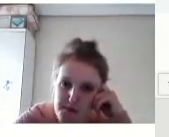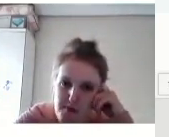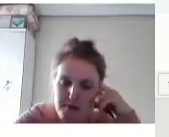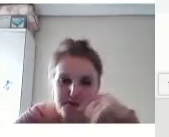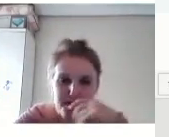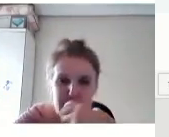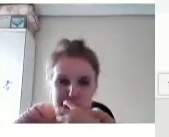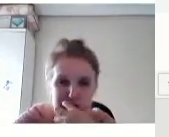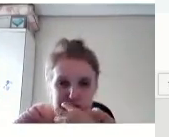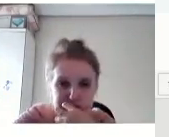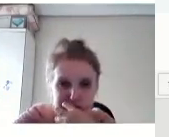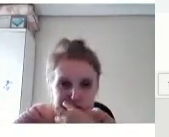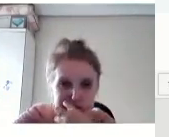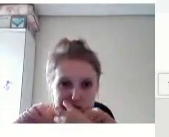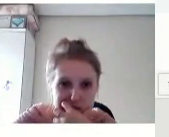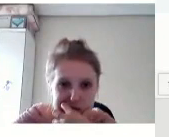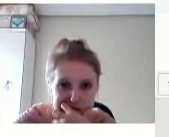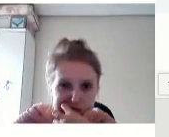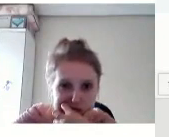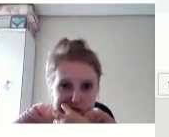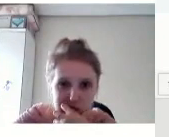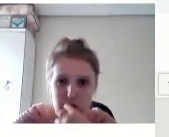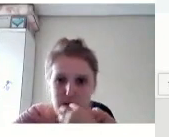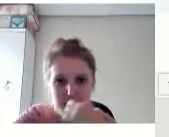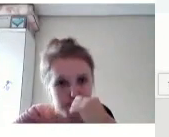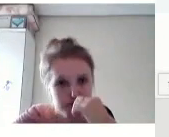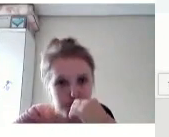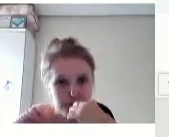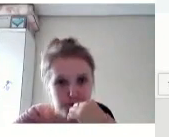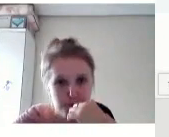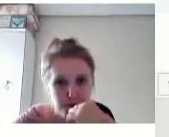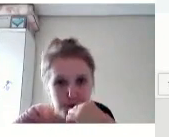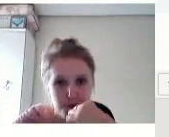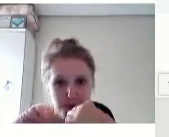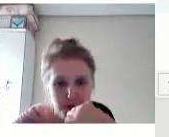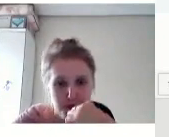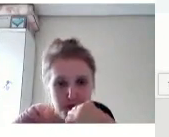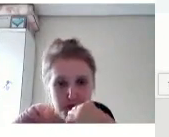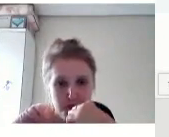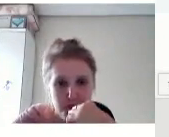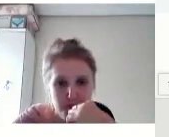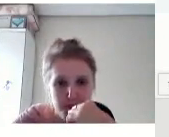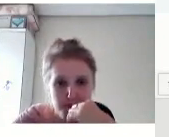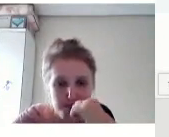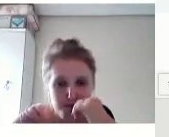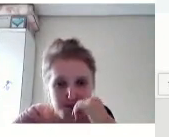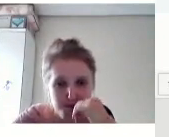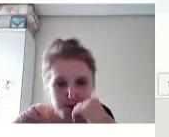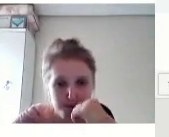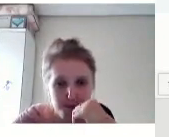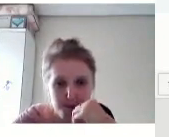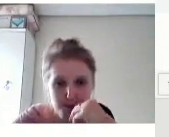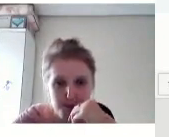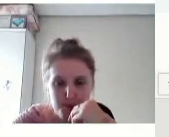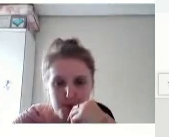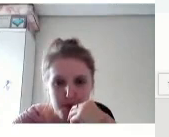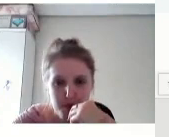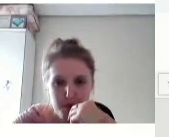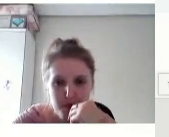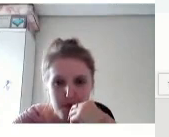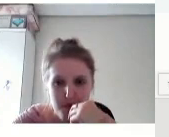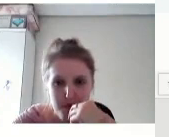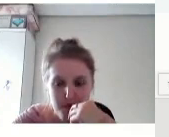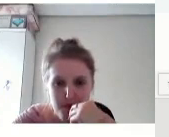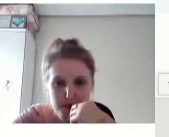pouquinho com vocês a questão dos parênteses de Poisson, né? Porque se eu tenho uma teoria hamiltoniana lá na mecânica clássica, a gente pode escrever